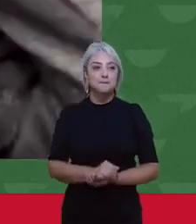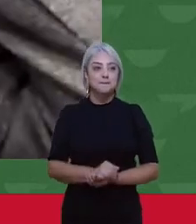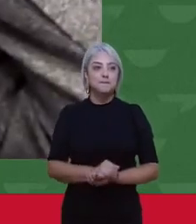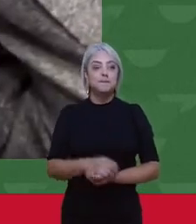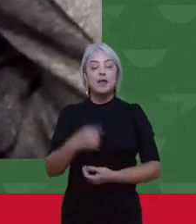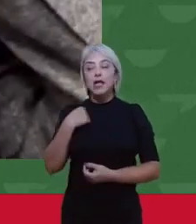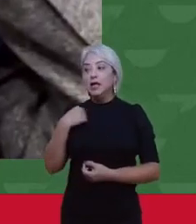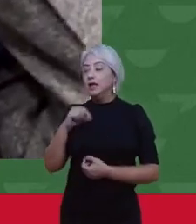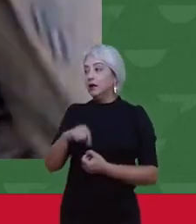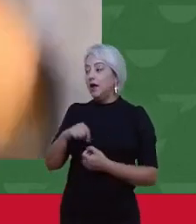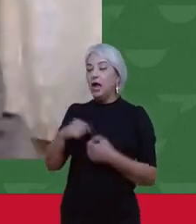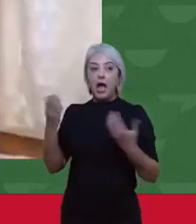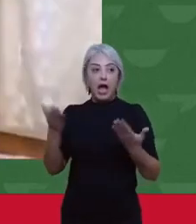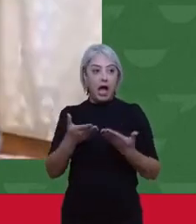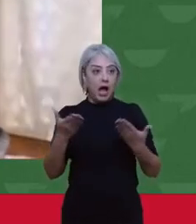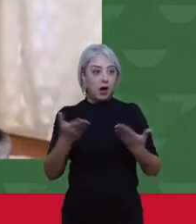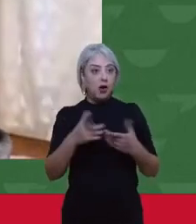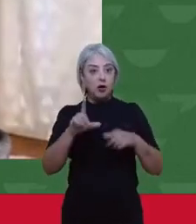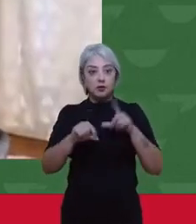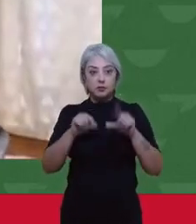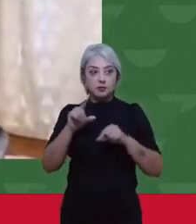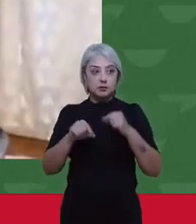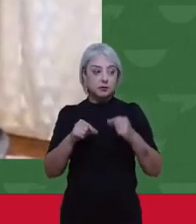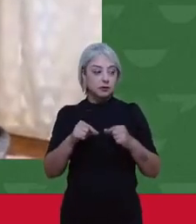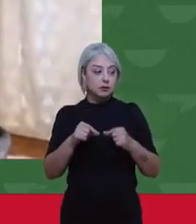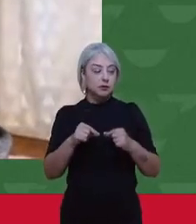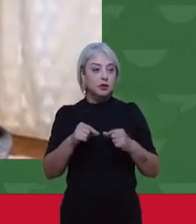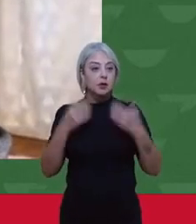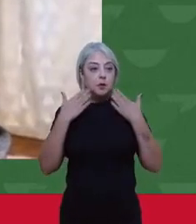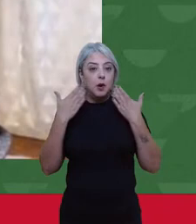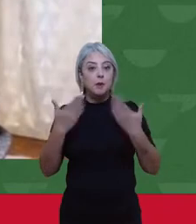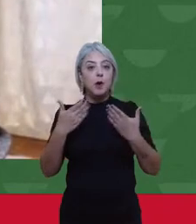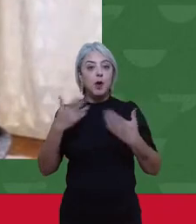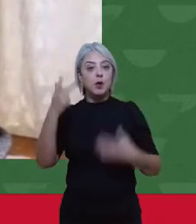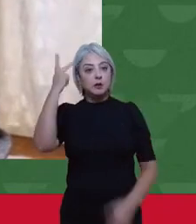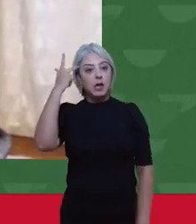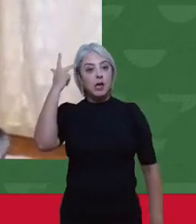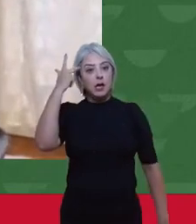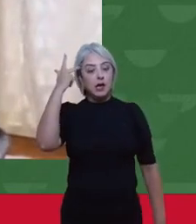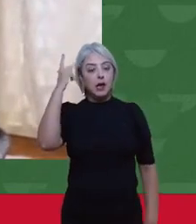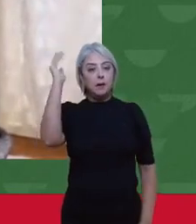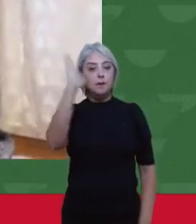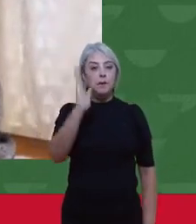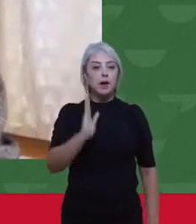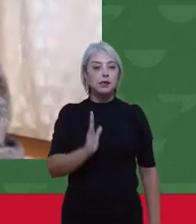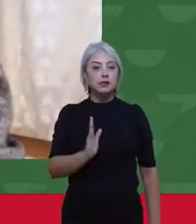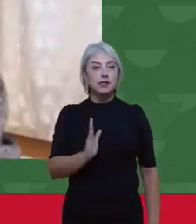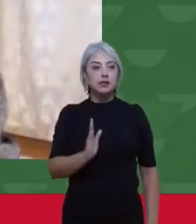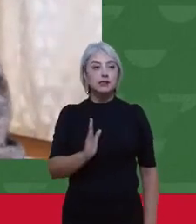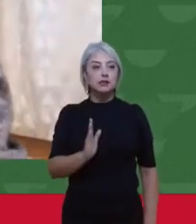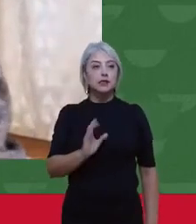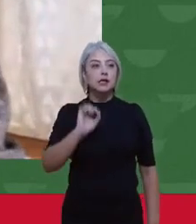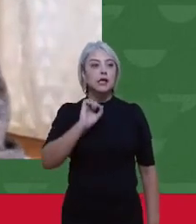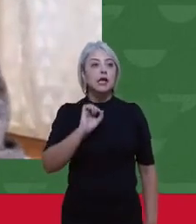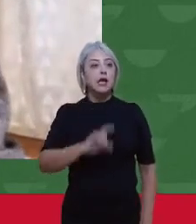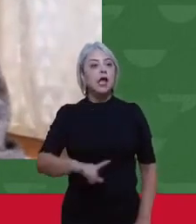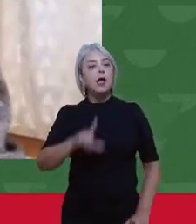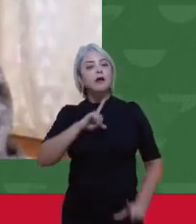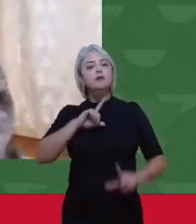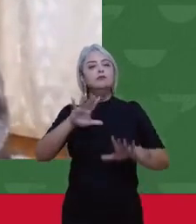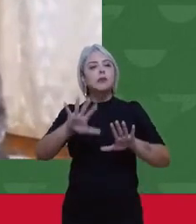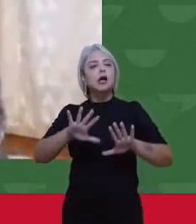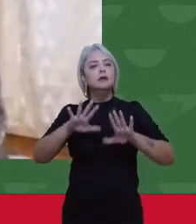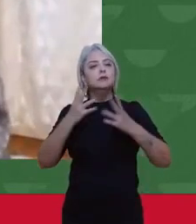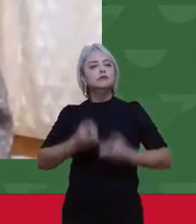E eu agora integrei, fui selecionado para uma mostra em São Paulo chamada Mostra Brasileiras. E é uma mostra que